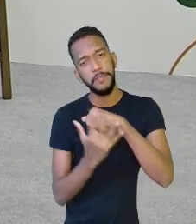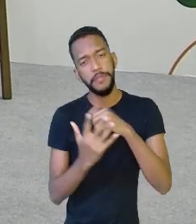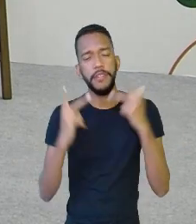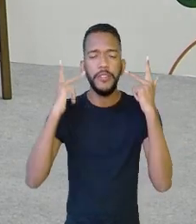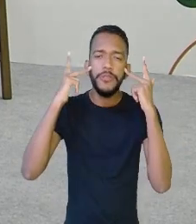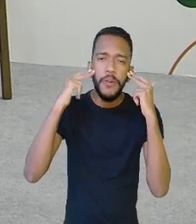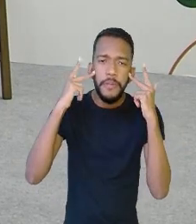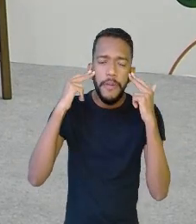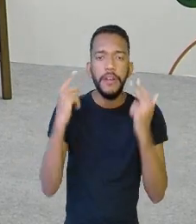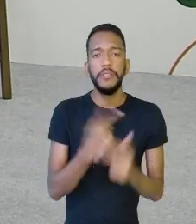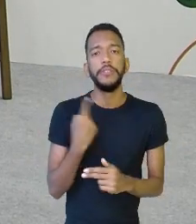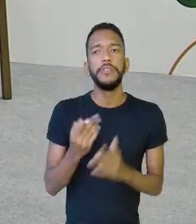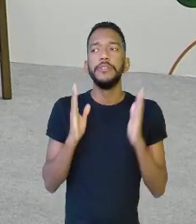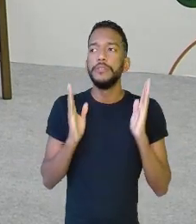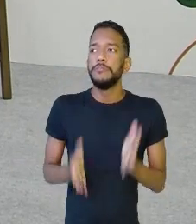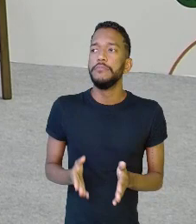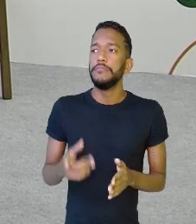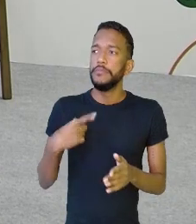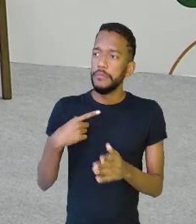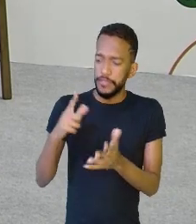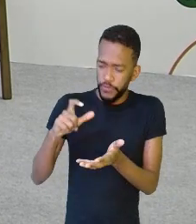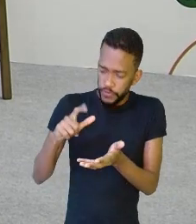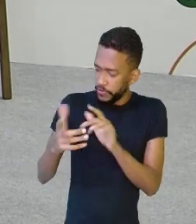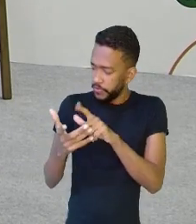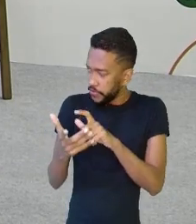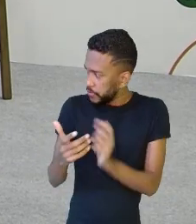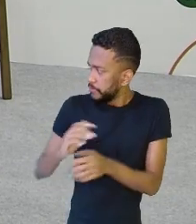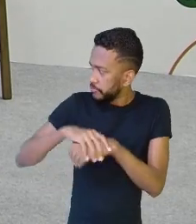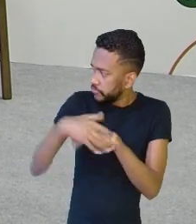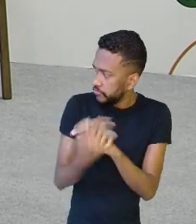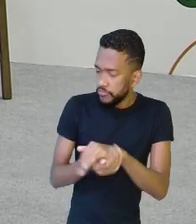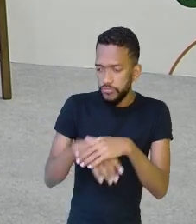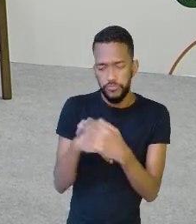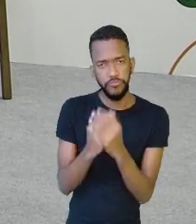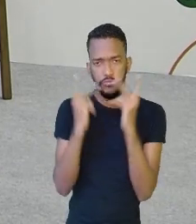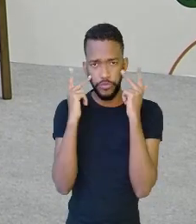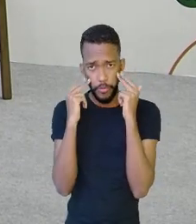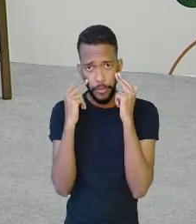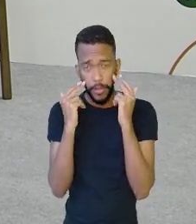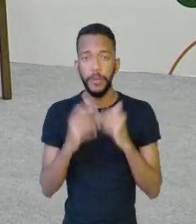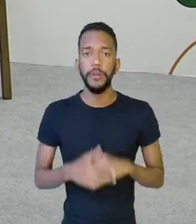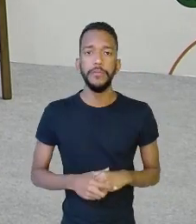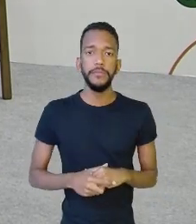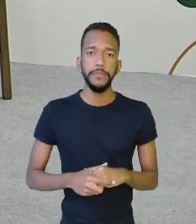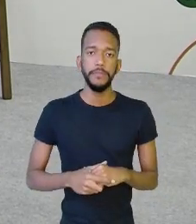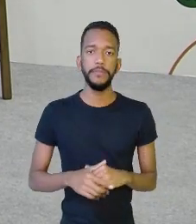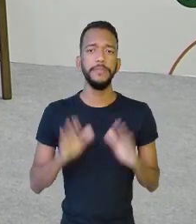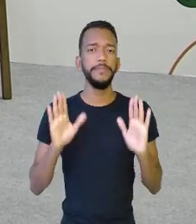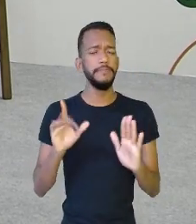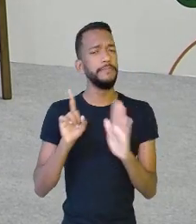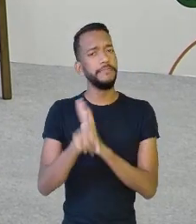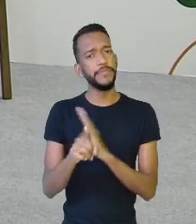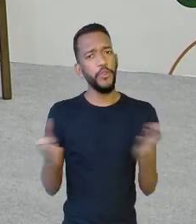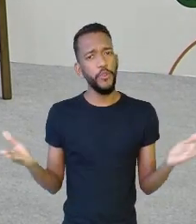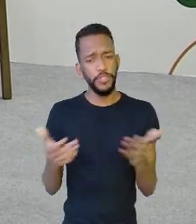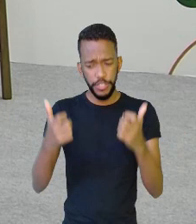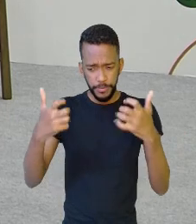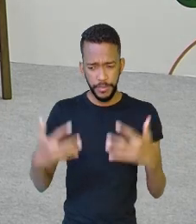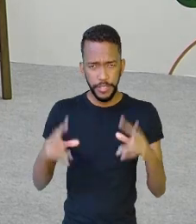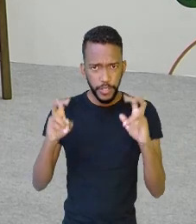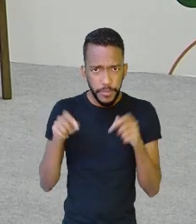normal a gente estar limpando as mãos com álcool em gel. Mas não é sobre isso que eu vim falar,